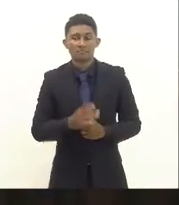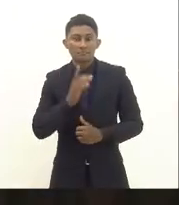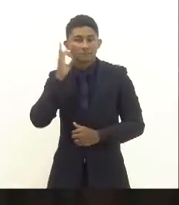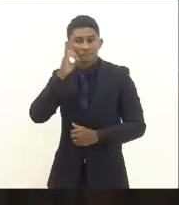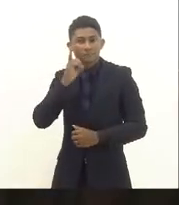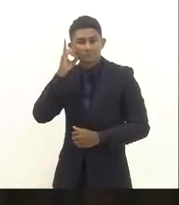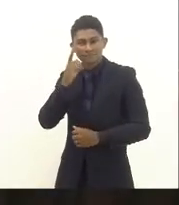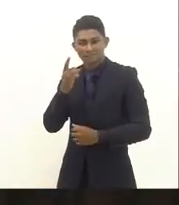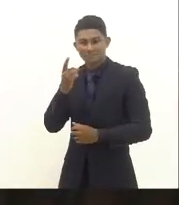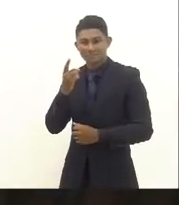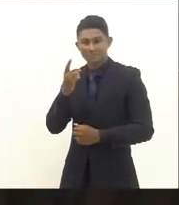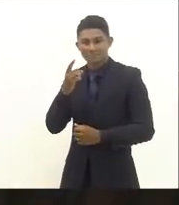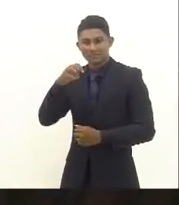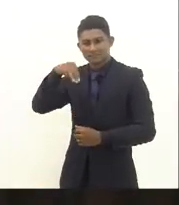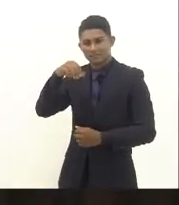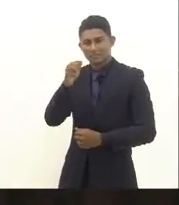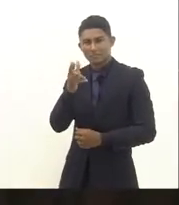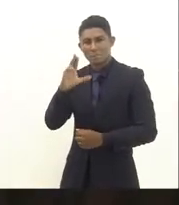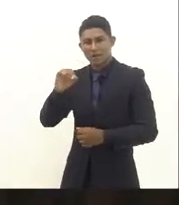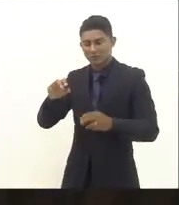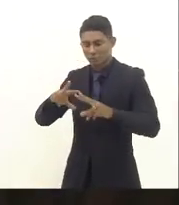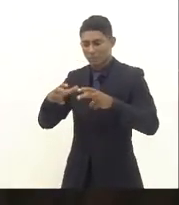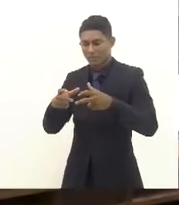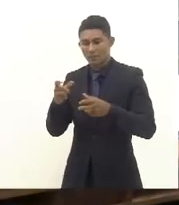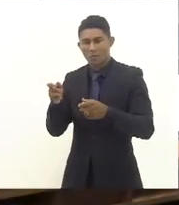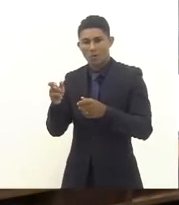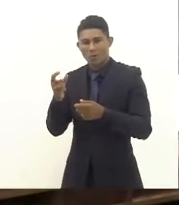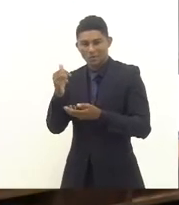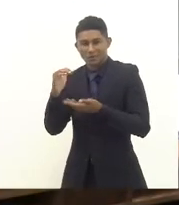comissão de orçamento Deputado Márcio canela